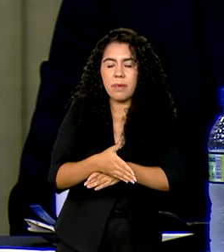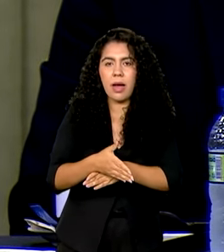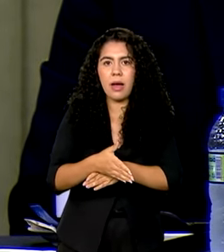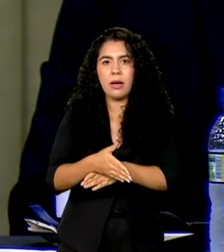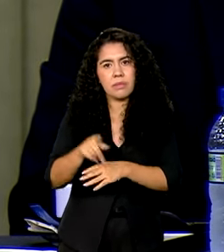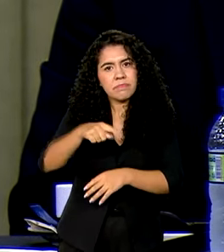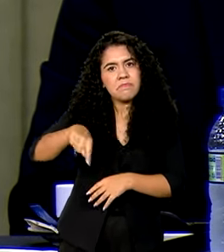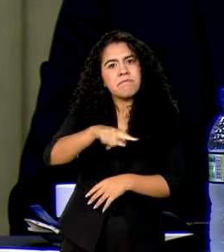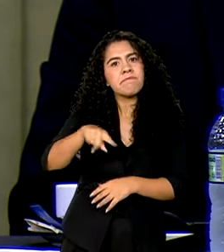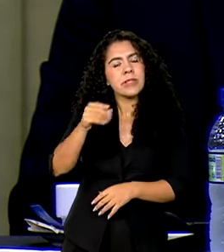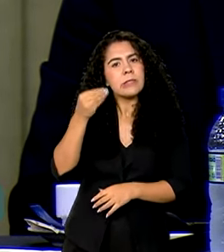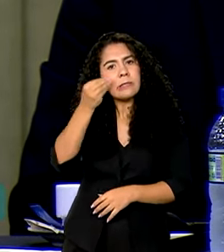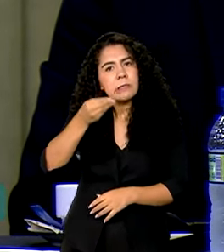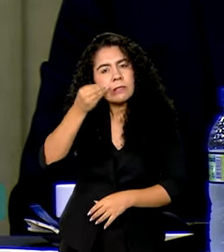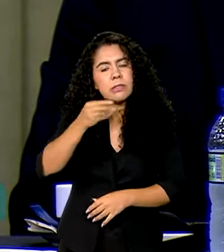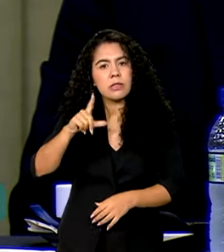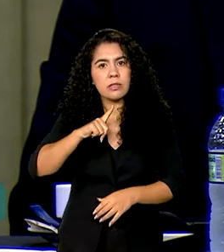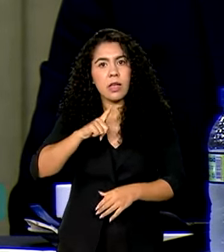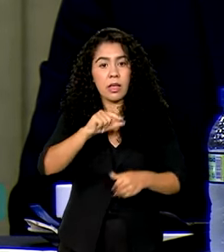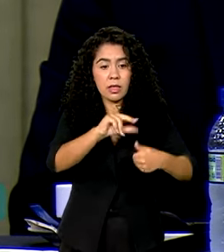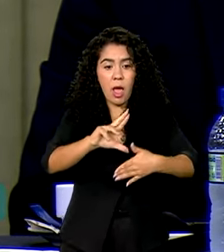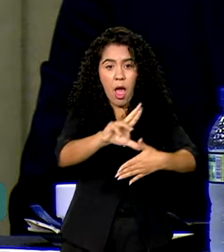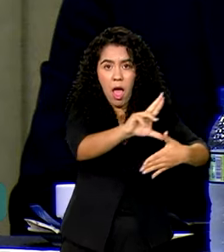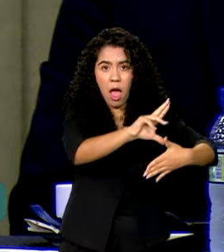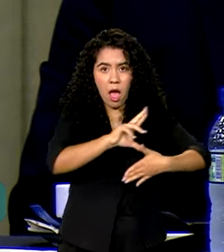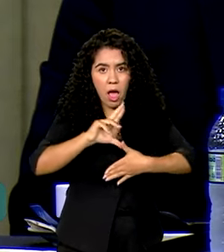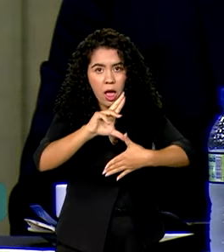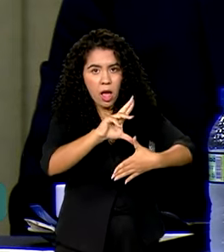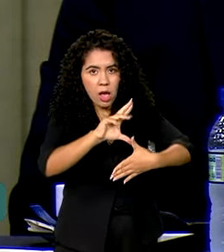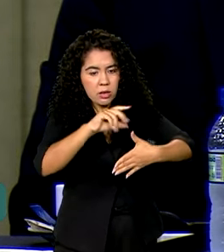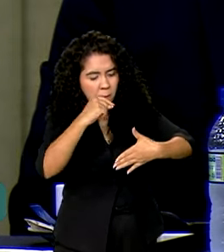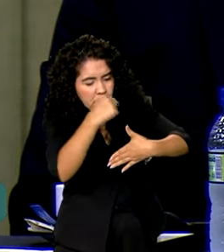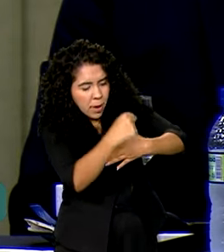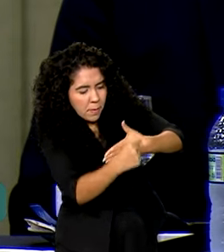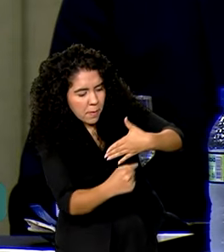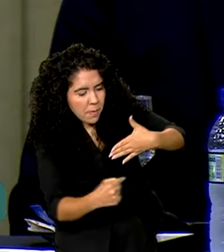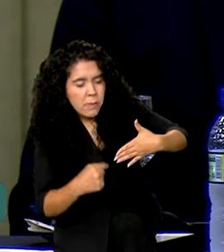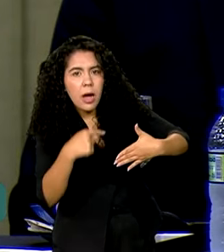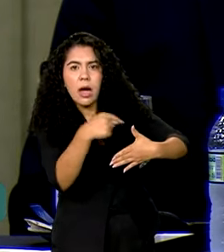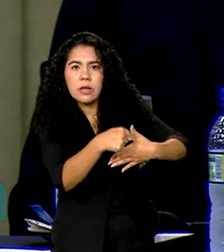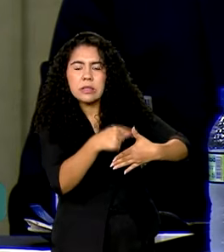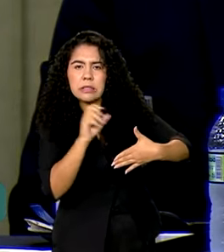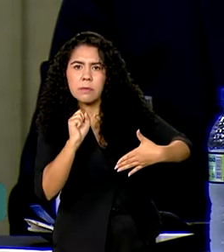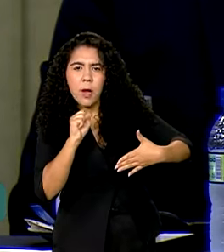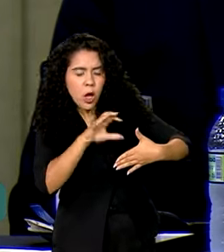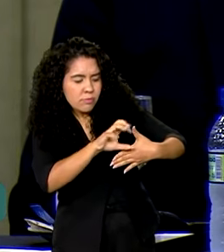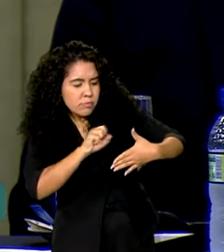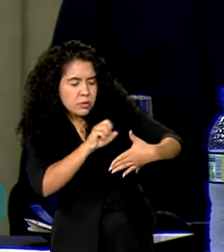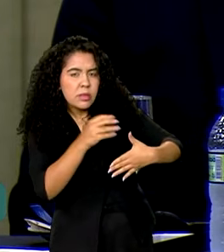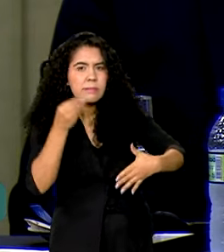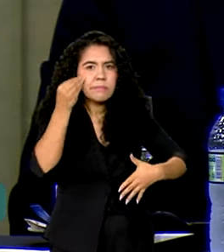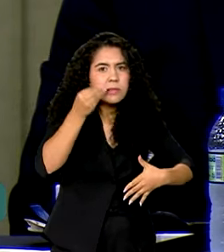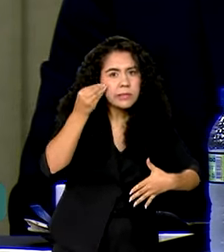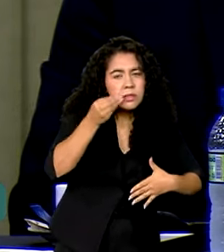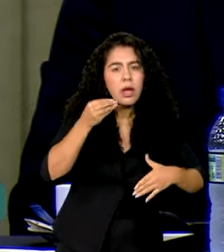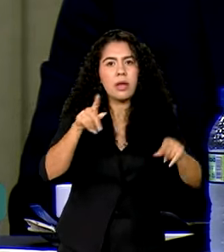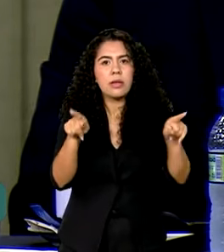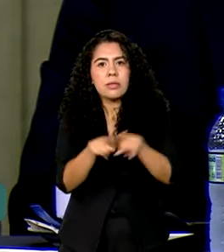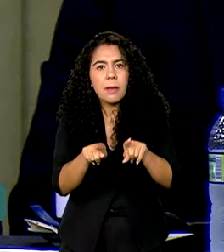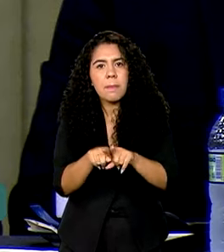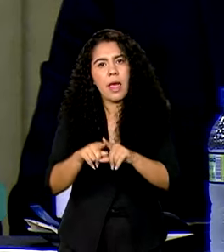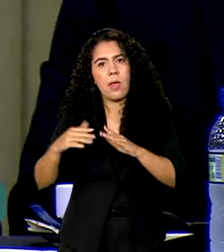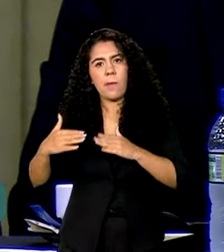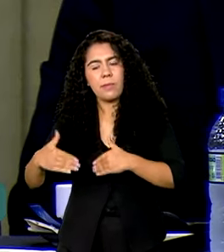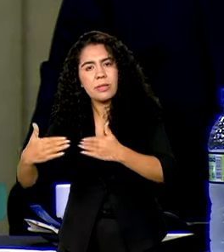tem, onde na América Latina possamos experimentar aqui com o Ministério do Desenvolvimento Social, o Ministério do Desenvolvimento